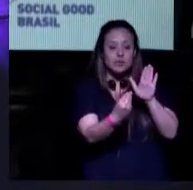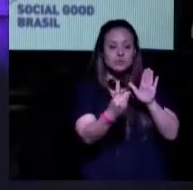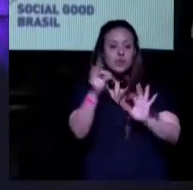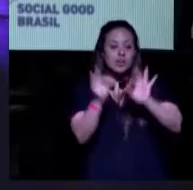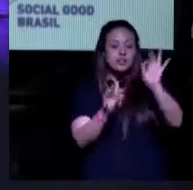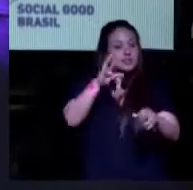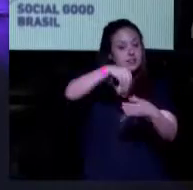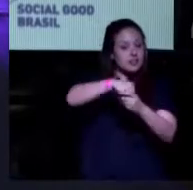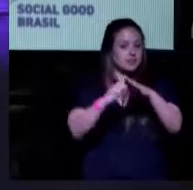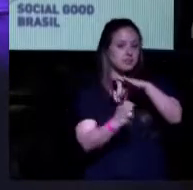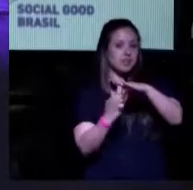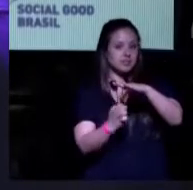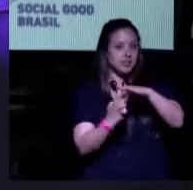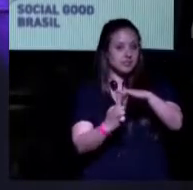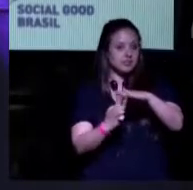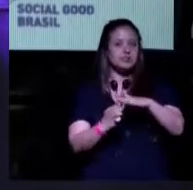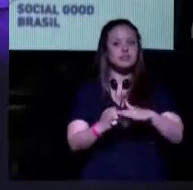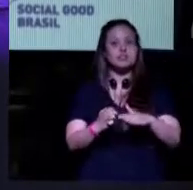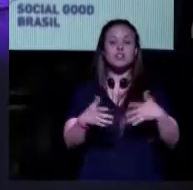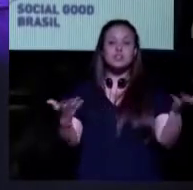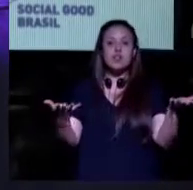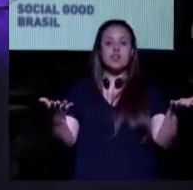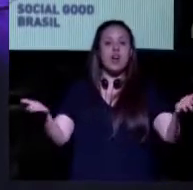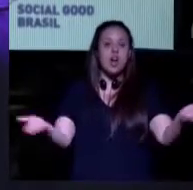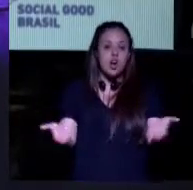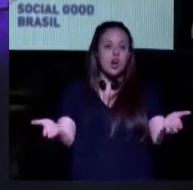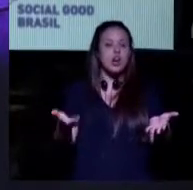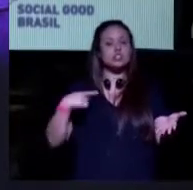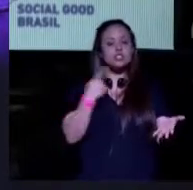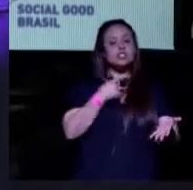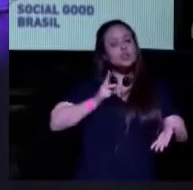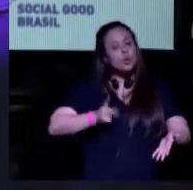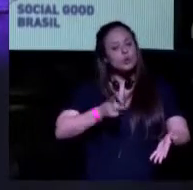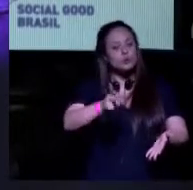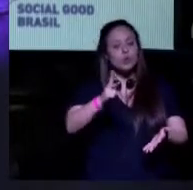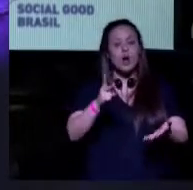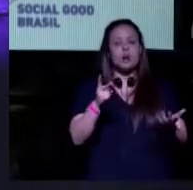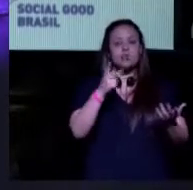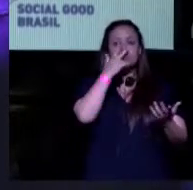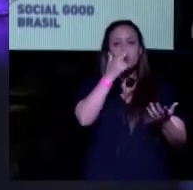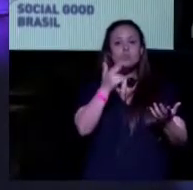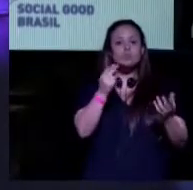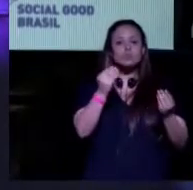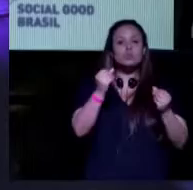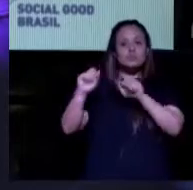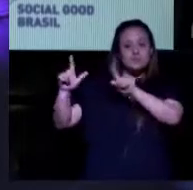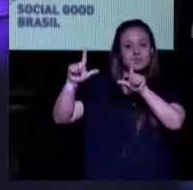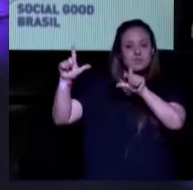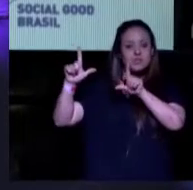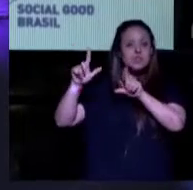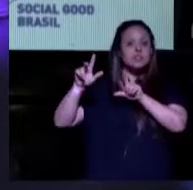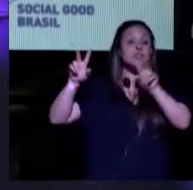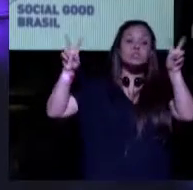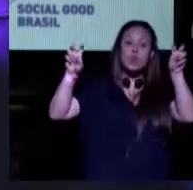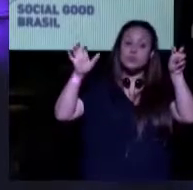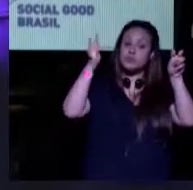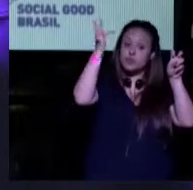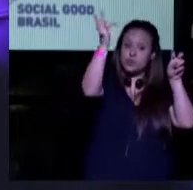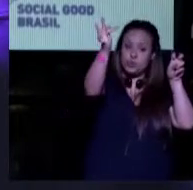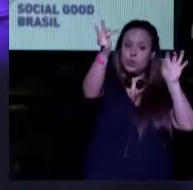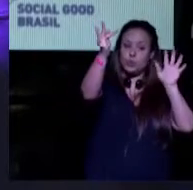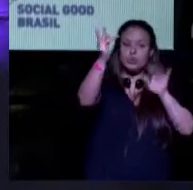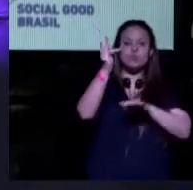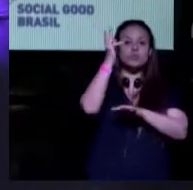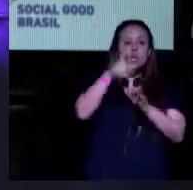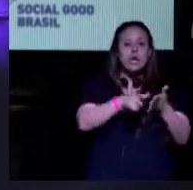a gente vai continuar e puxando a abertura com o painel de tendências de futuro um pouquinho do que o de